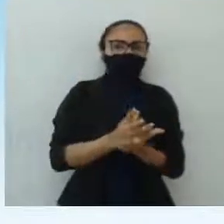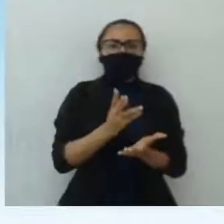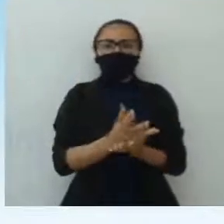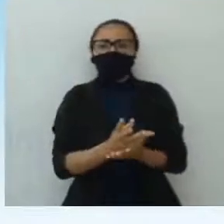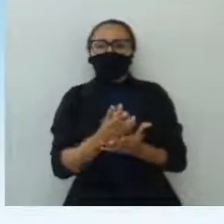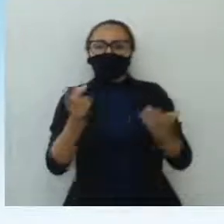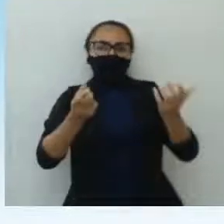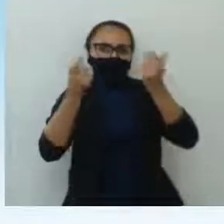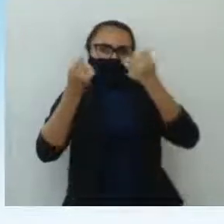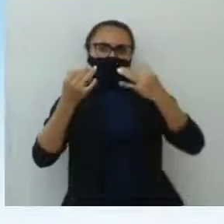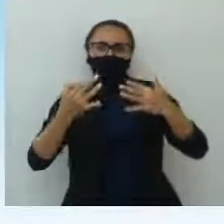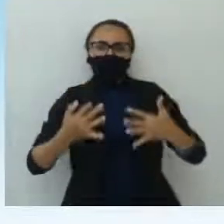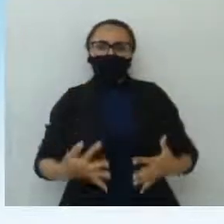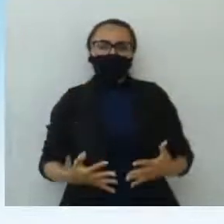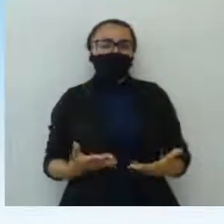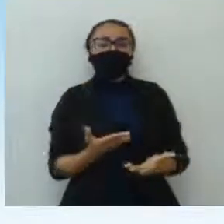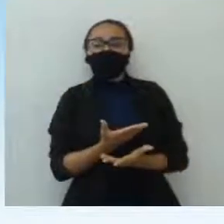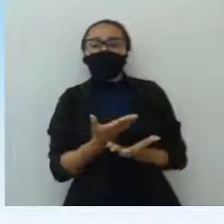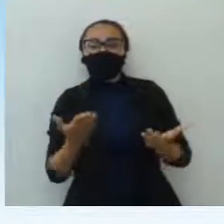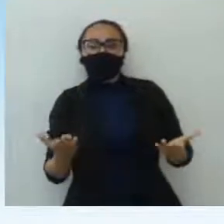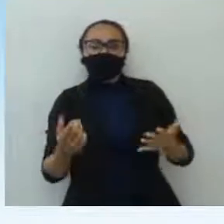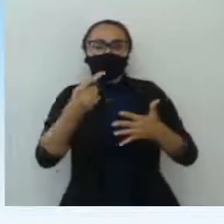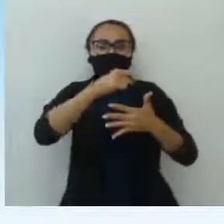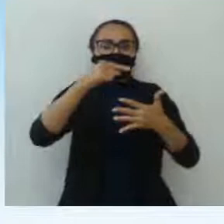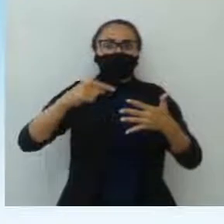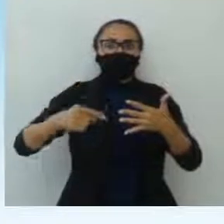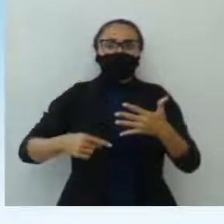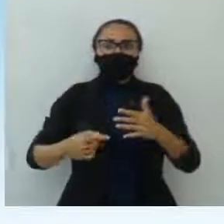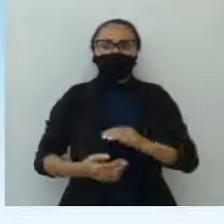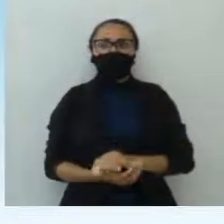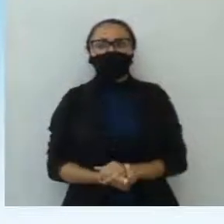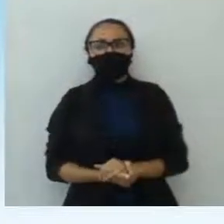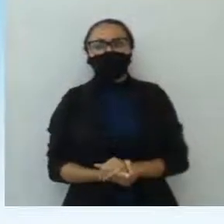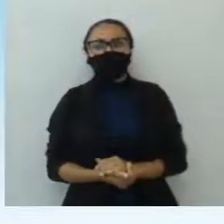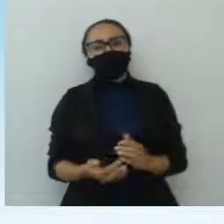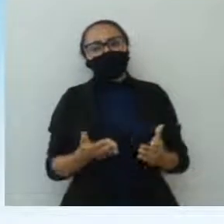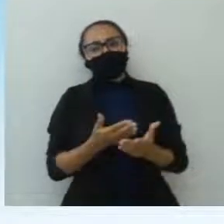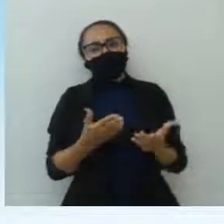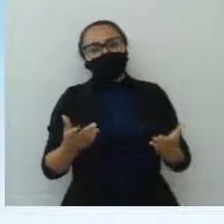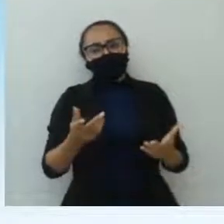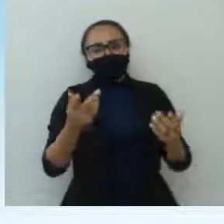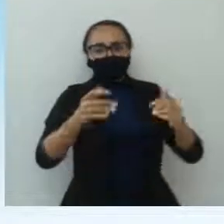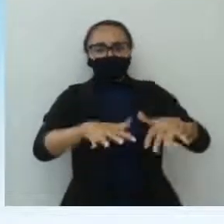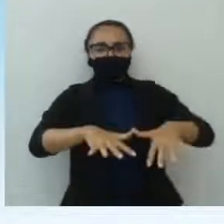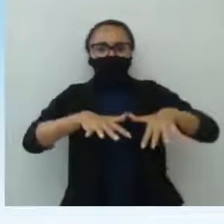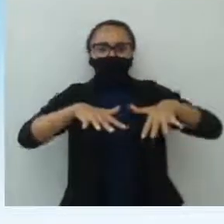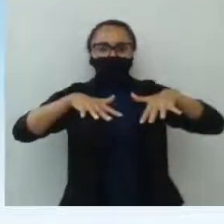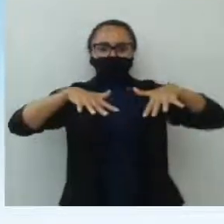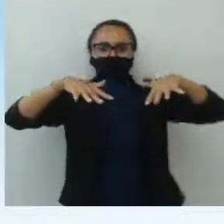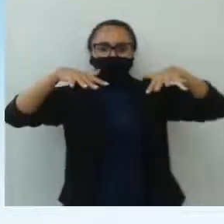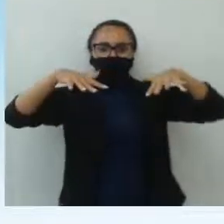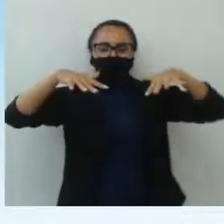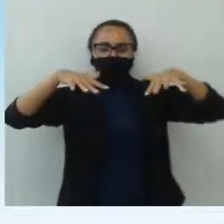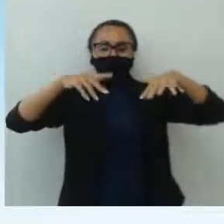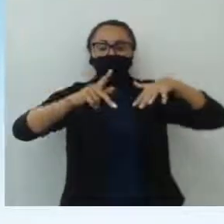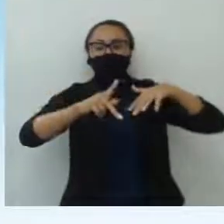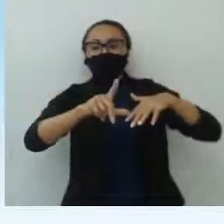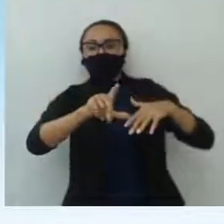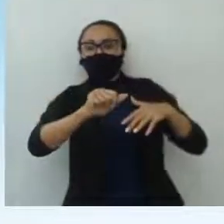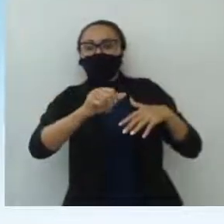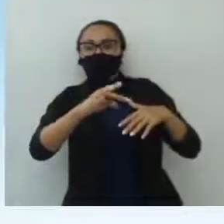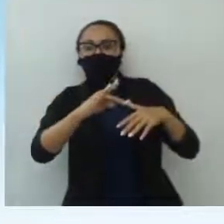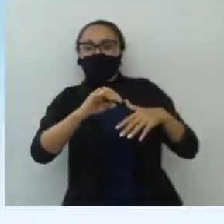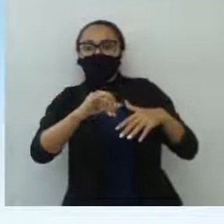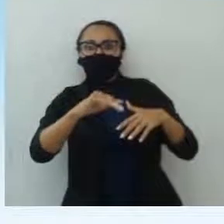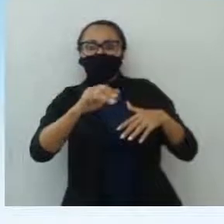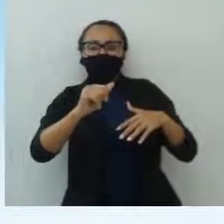mais quais são esses elementos que compõem a linguagem. A plateia. Aí você diz assim, professora, mas a plateia